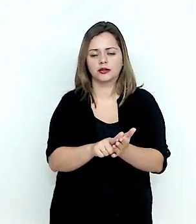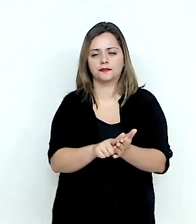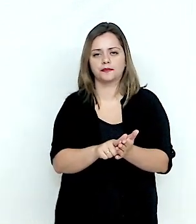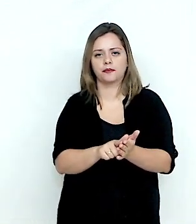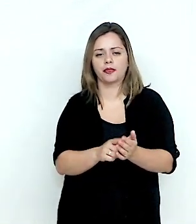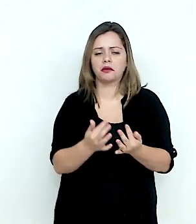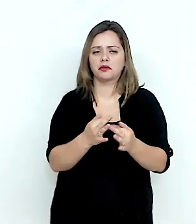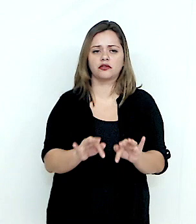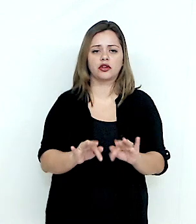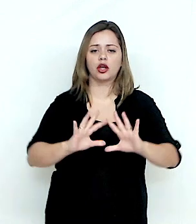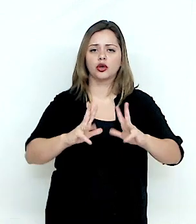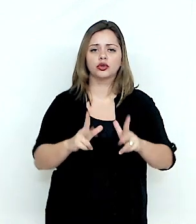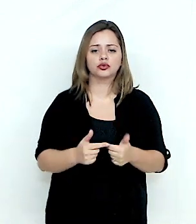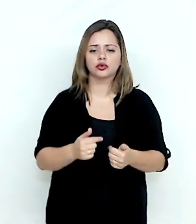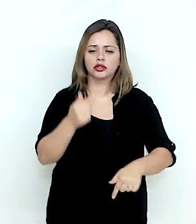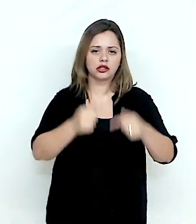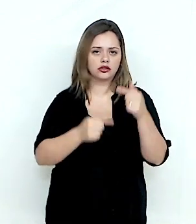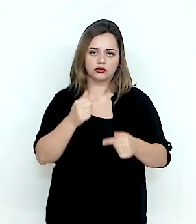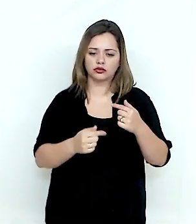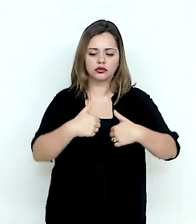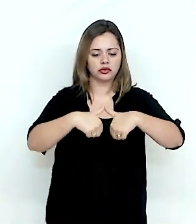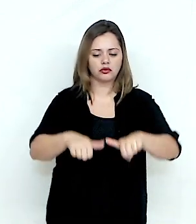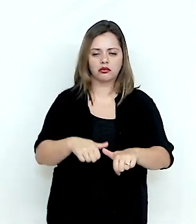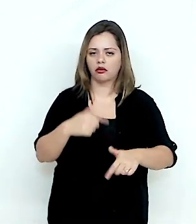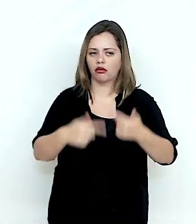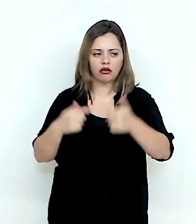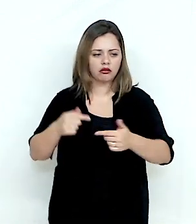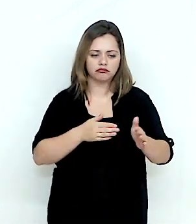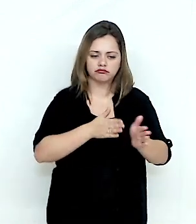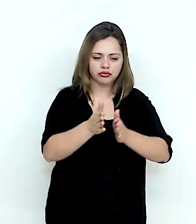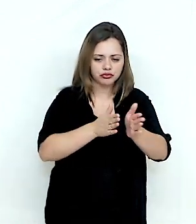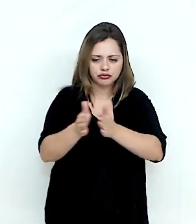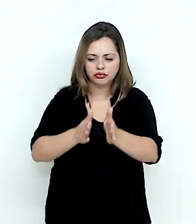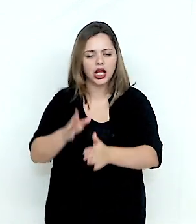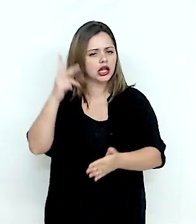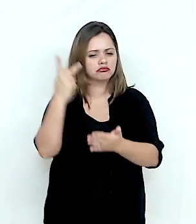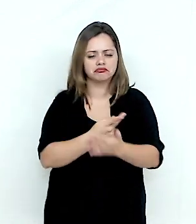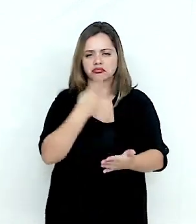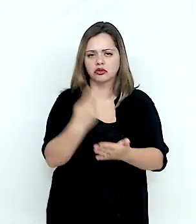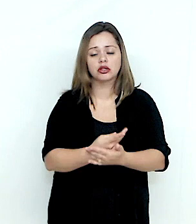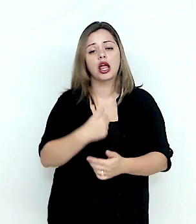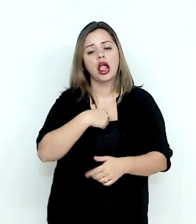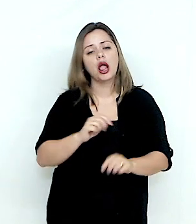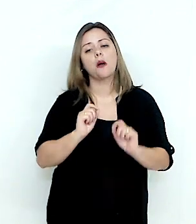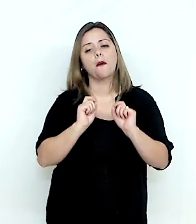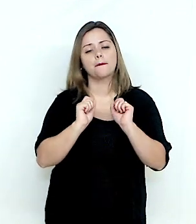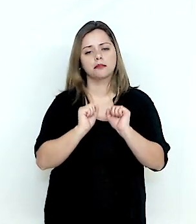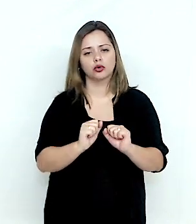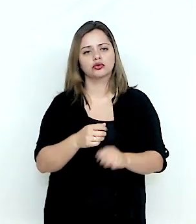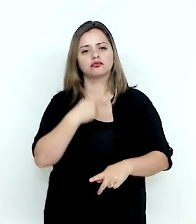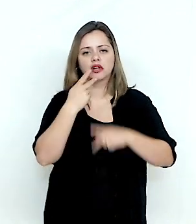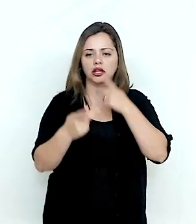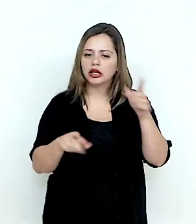Enfim, essas discussões estão em curso, né? Há reuniões acontecendo. Eu posso comentar, por exemplo, que na